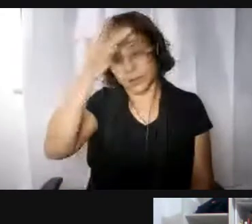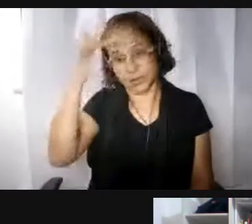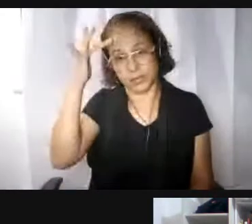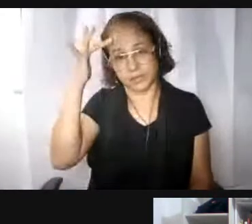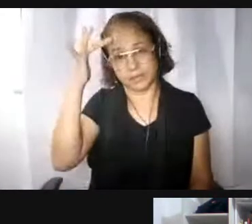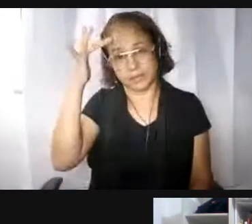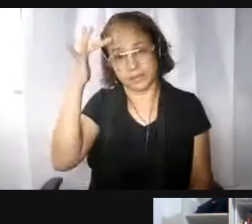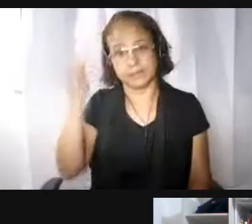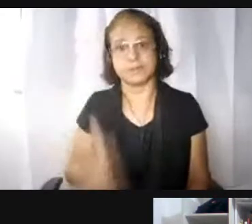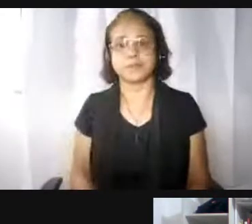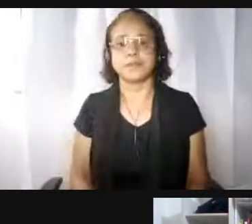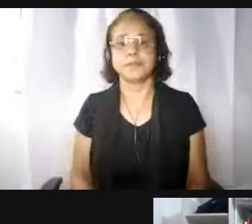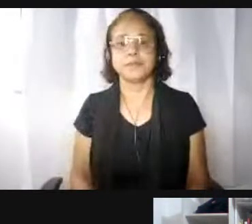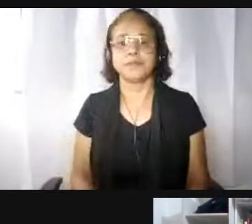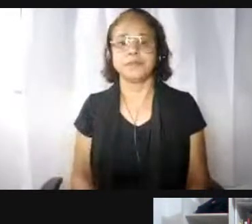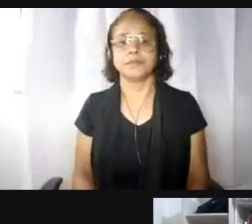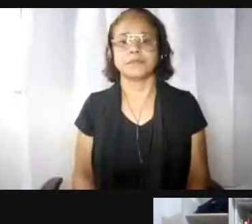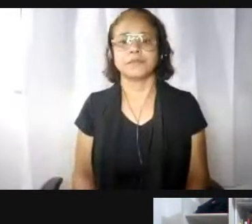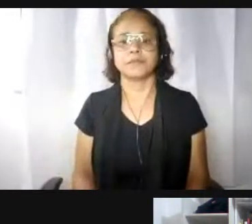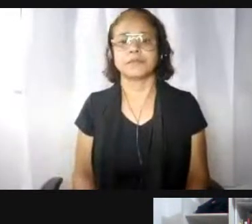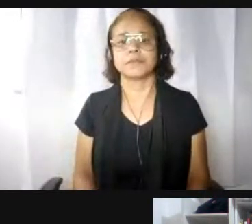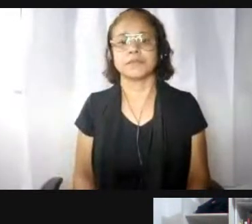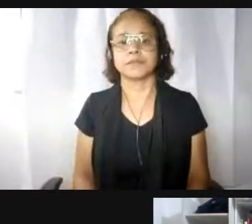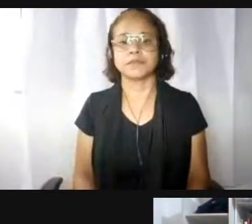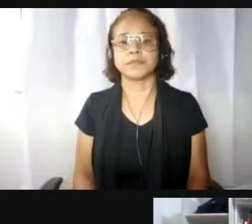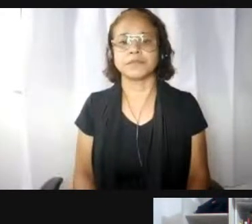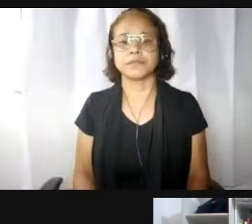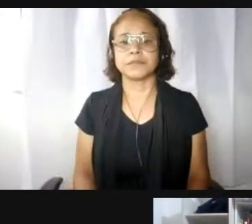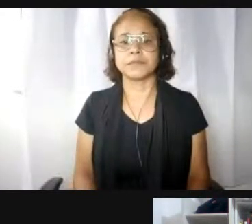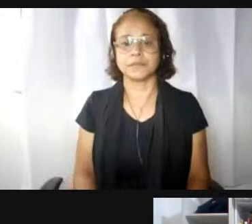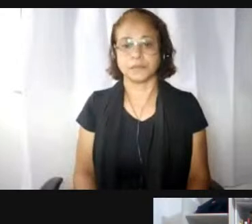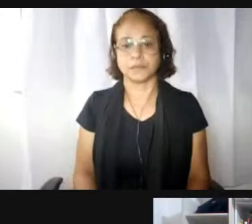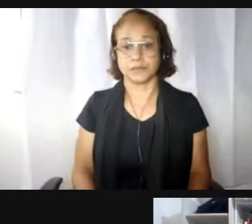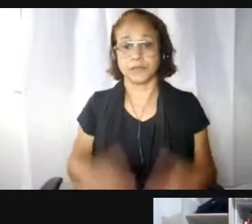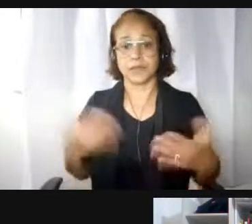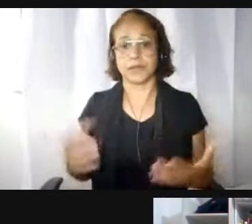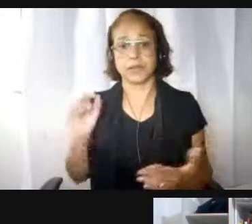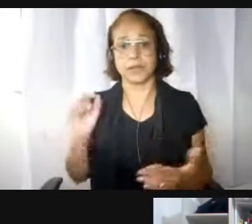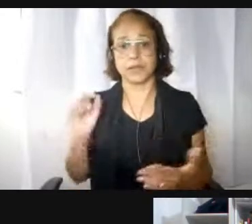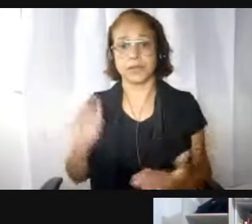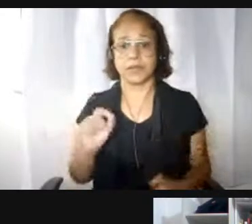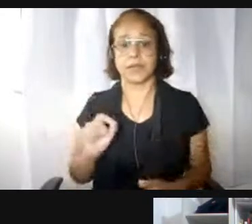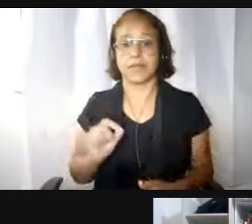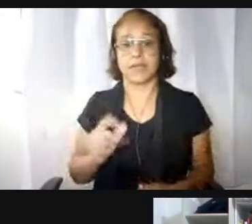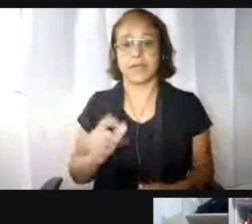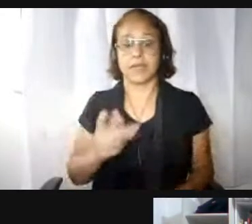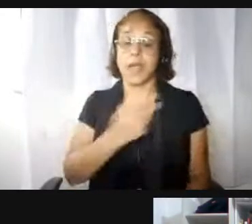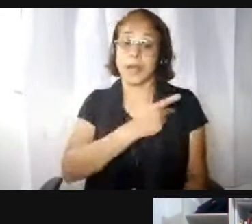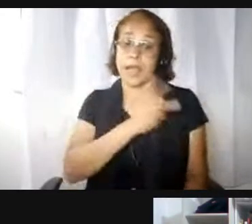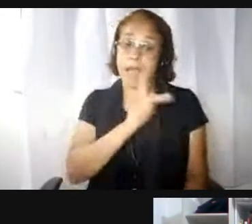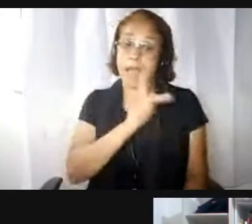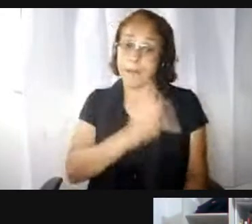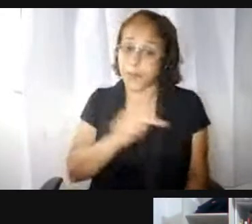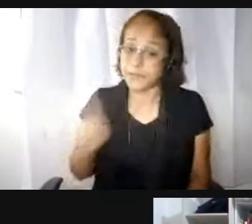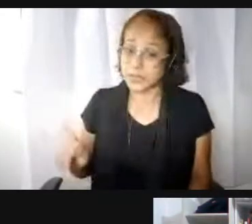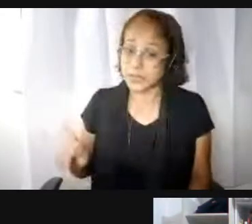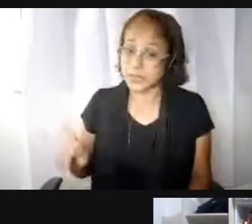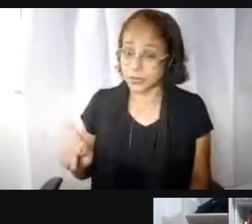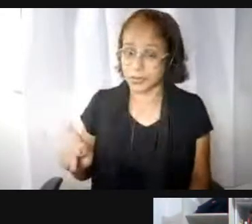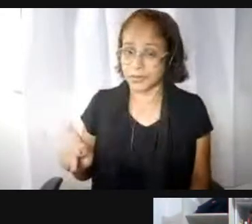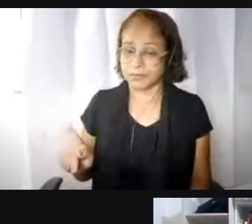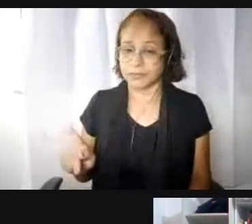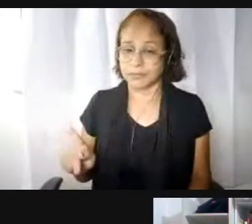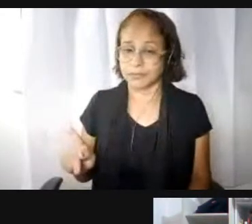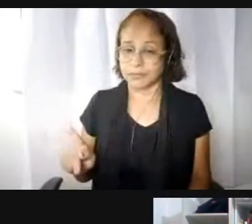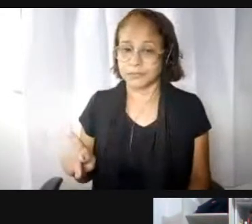As professoras negras, eu acho que é uma temática que vem sendo. Eu nunca encontrei nenhuma, né? Mas também no mestrado, por